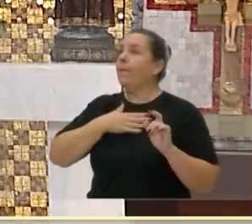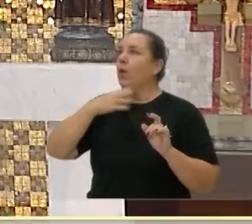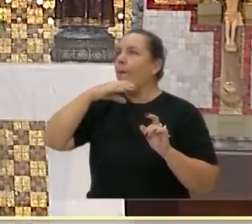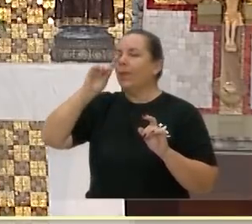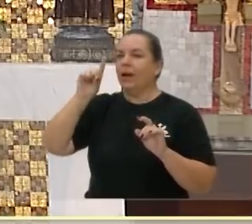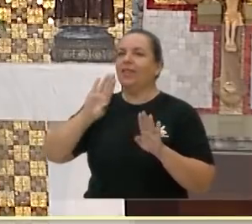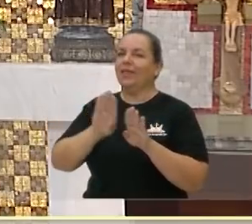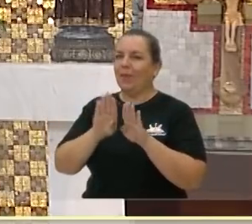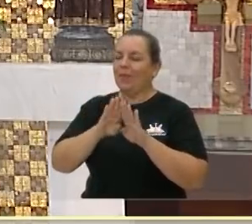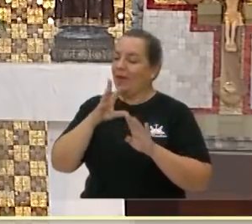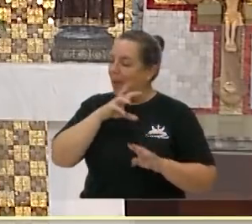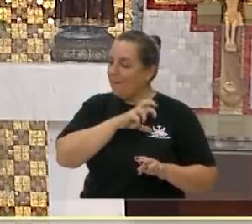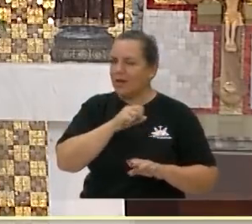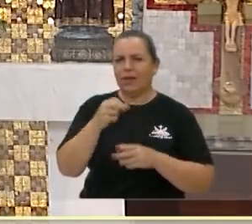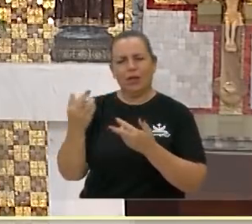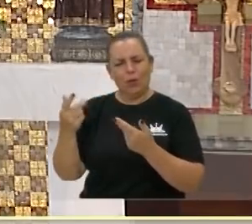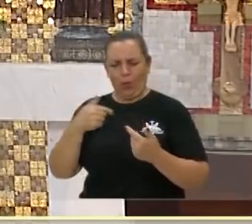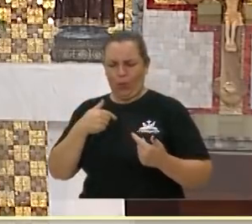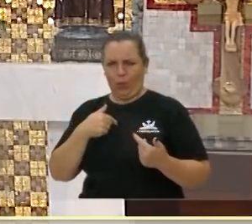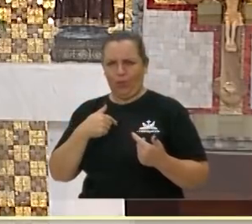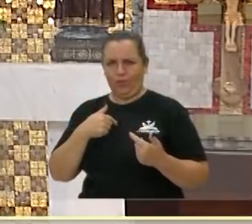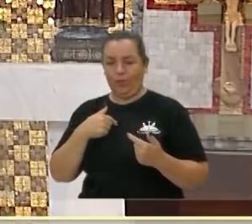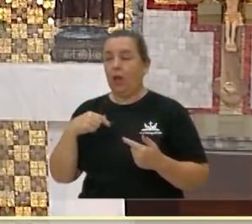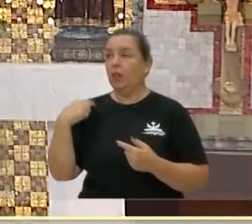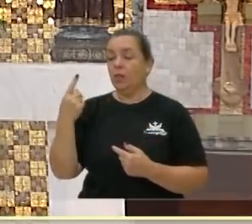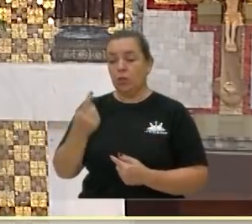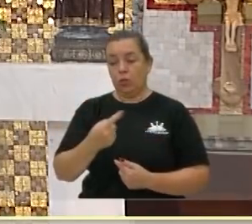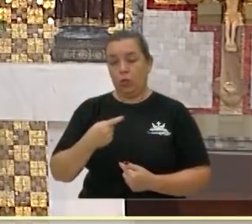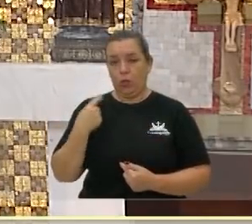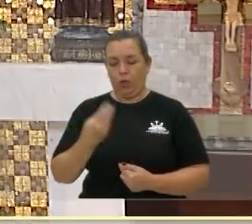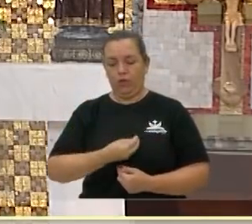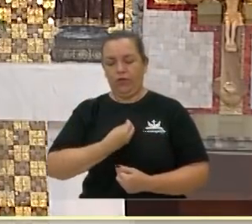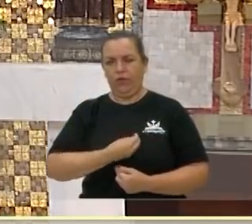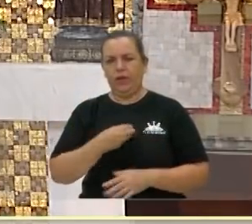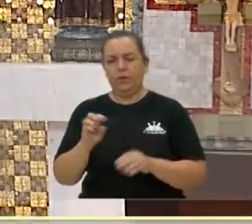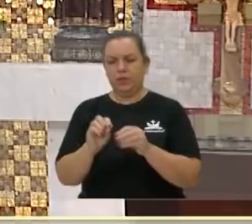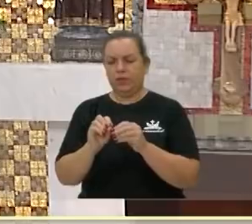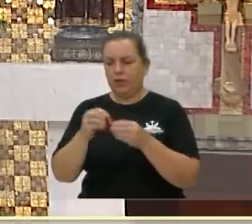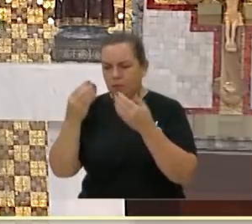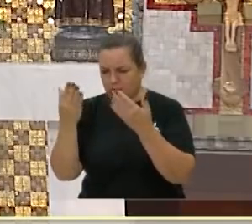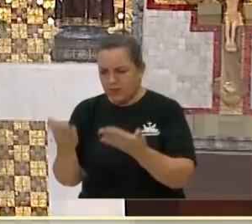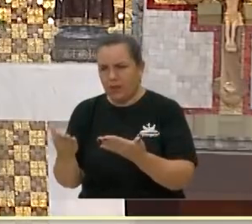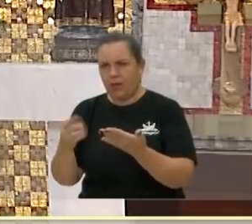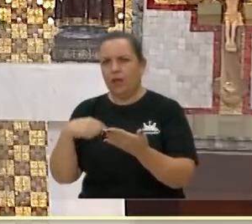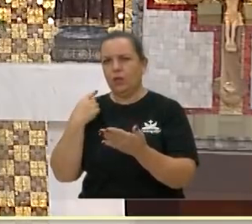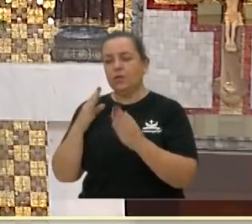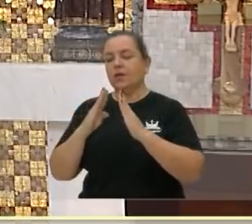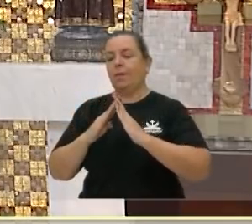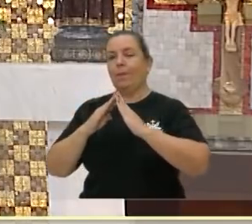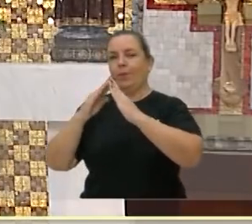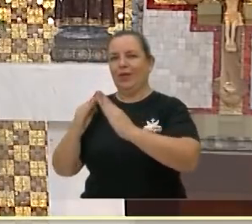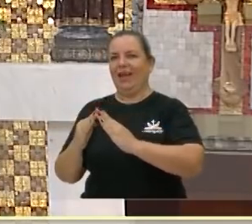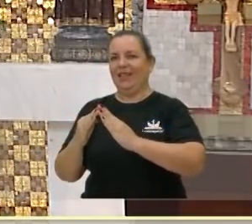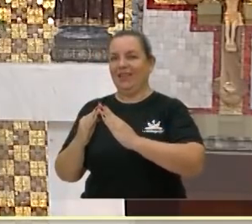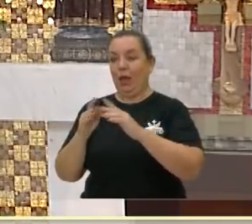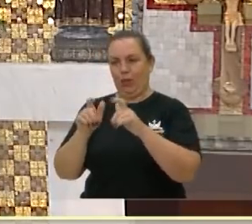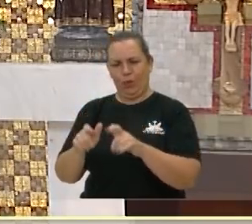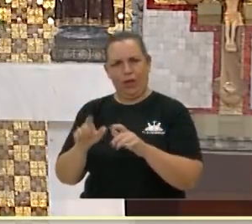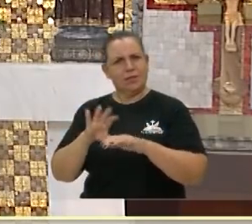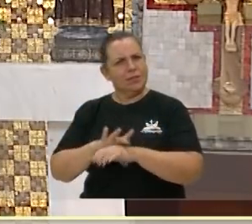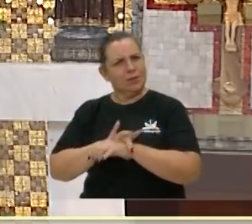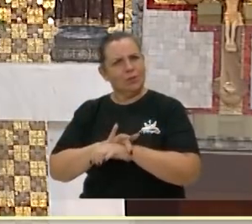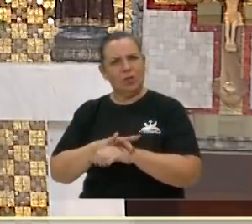amará. E nós viveremos e faremos nele a nossa morada. Quem não me